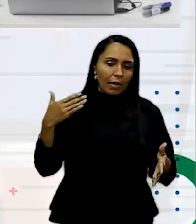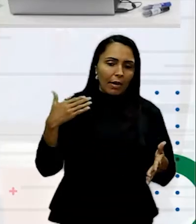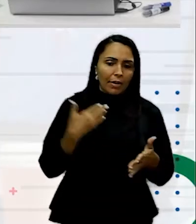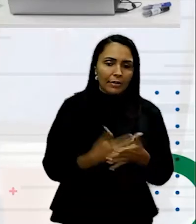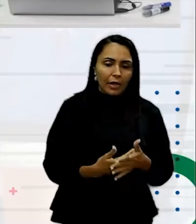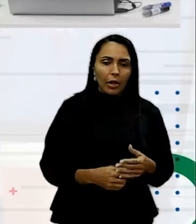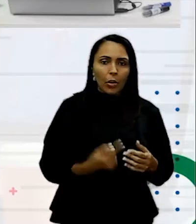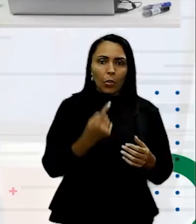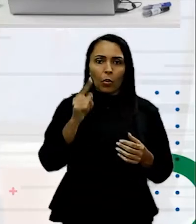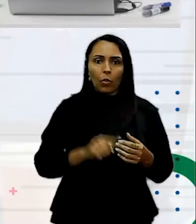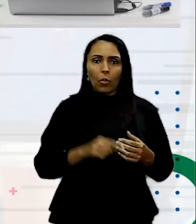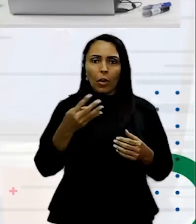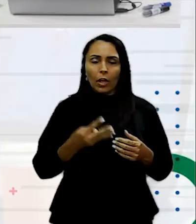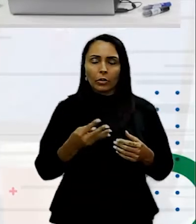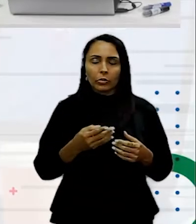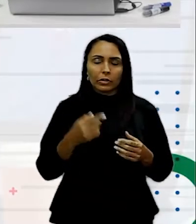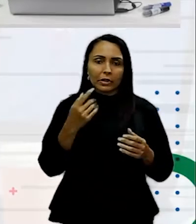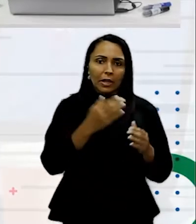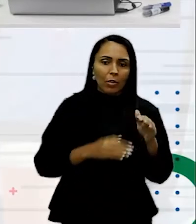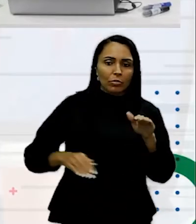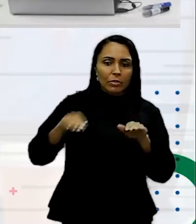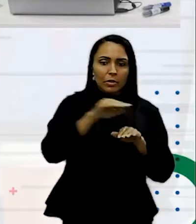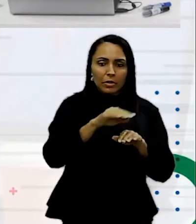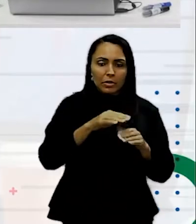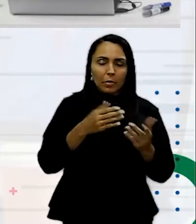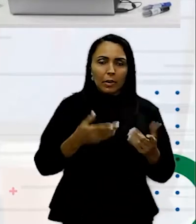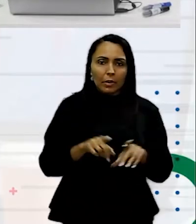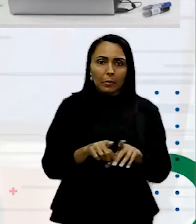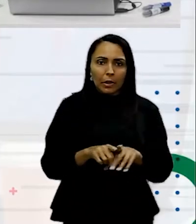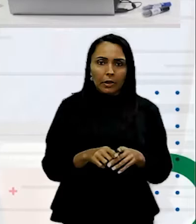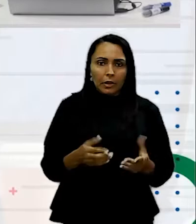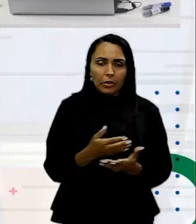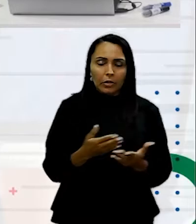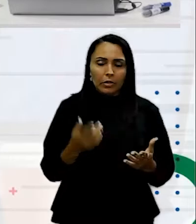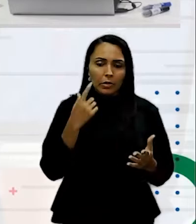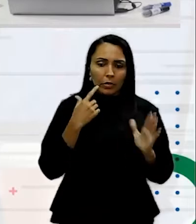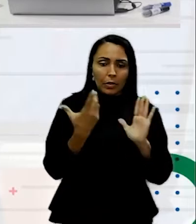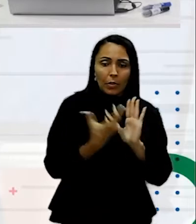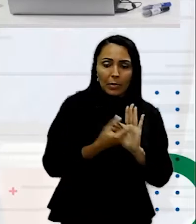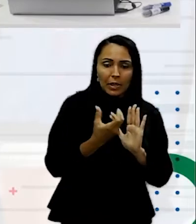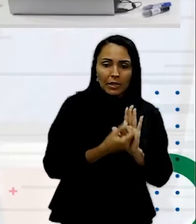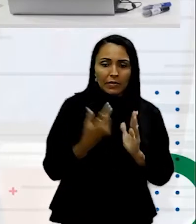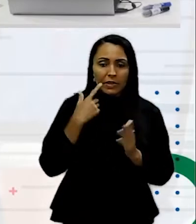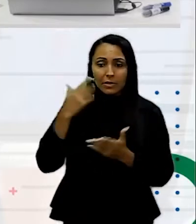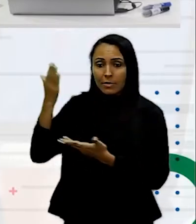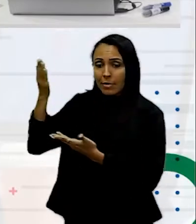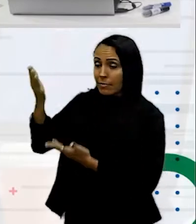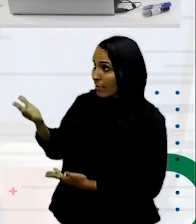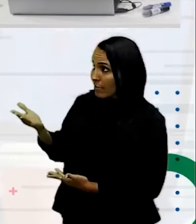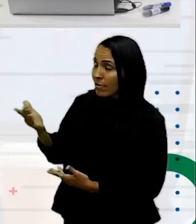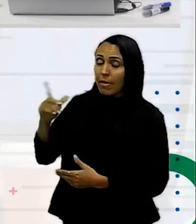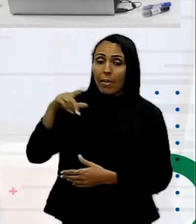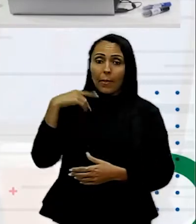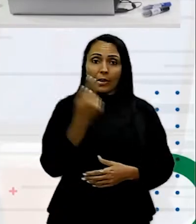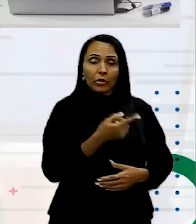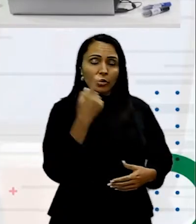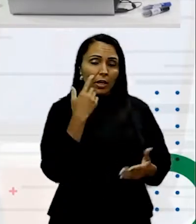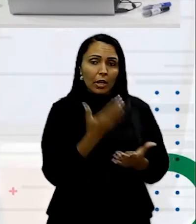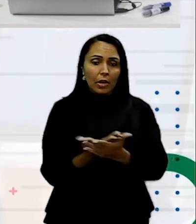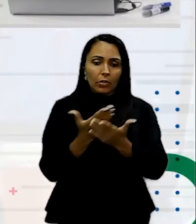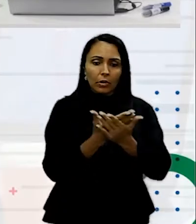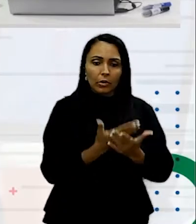quarto, que é o de altíssima fidelidade, que aí seria o aplicativo em si. Mas aqui para a nossa aula nós vamos